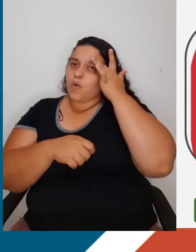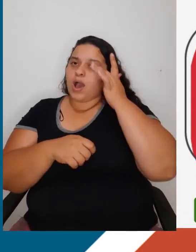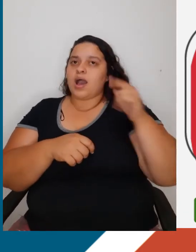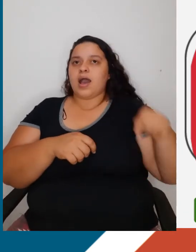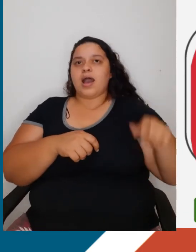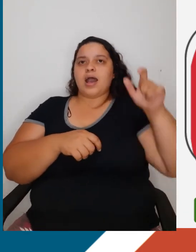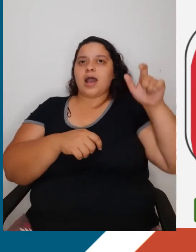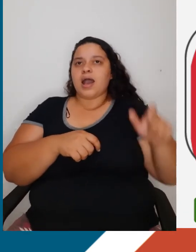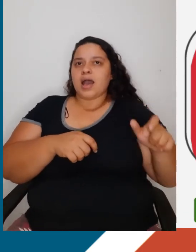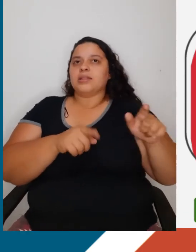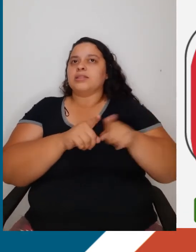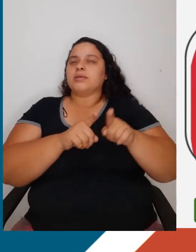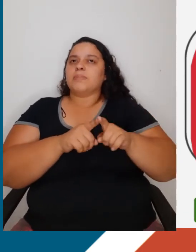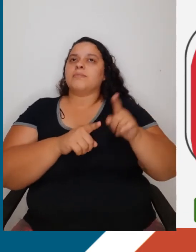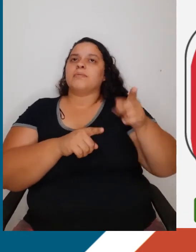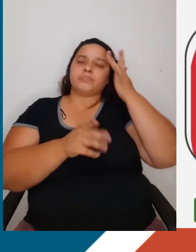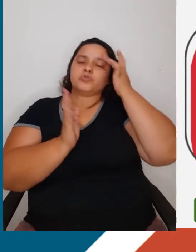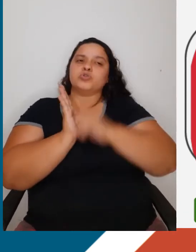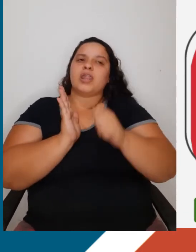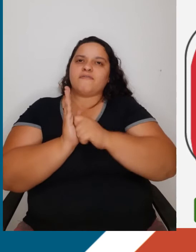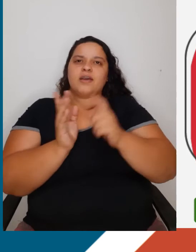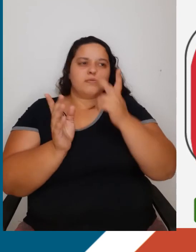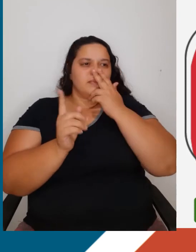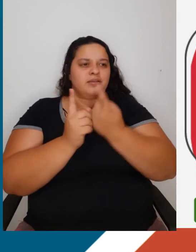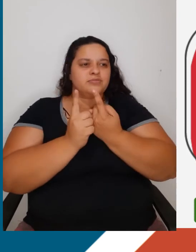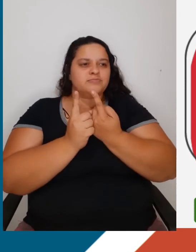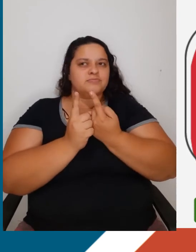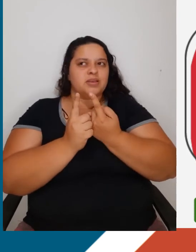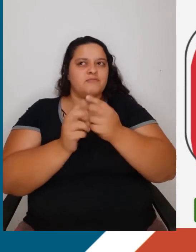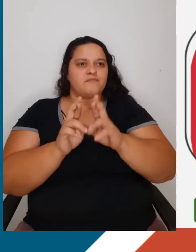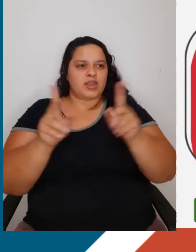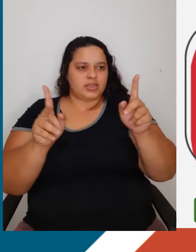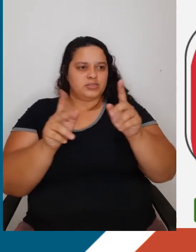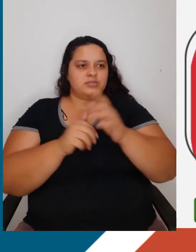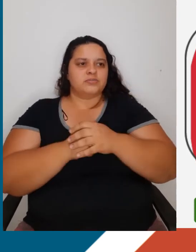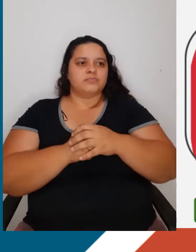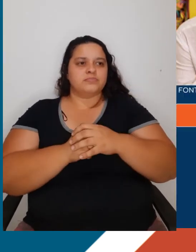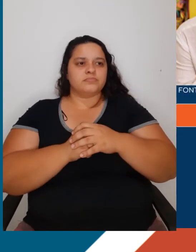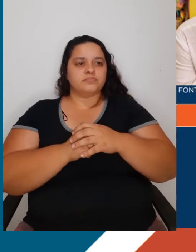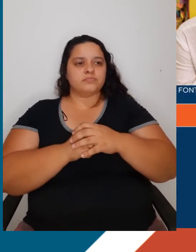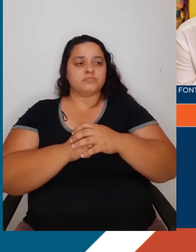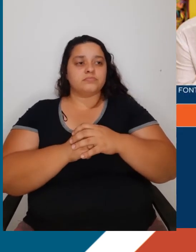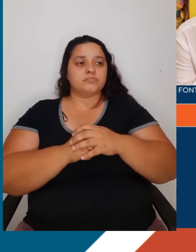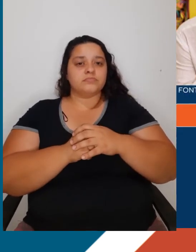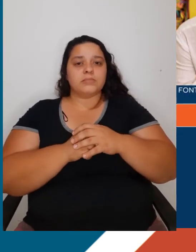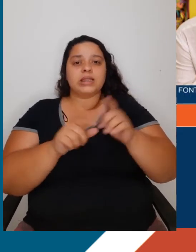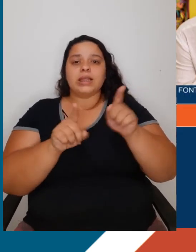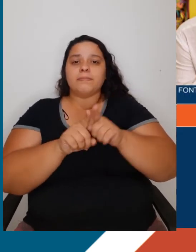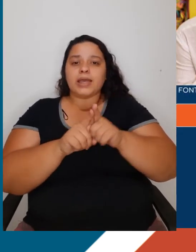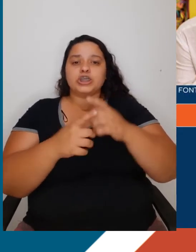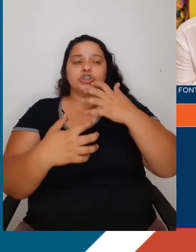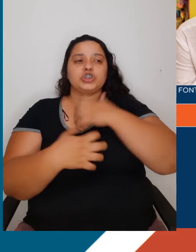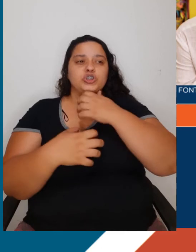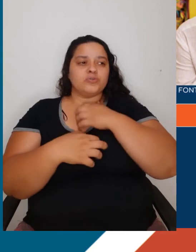autor, que tem seu nome impresso no livro. O autor aqui aparece como um fragmento do sujeito. Falando agora sobre um